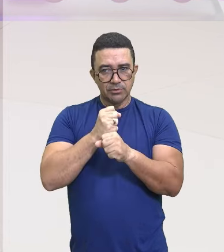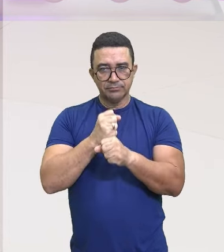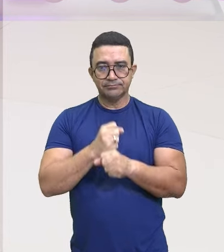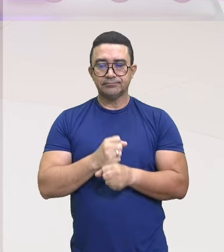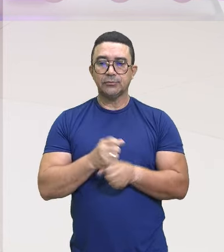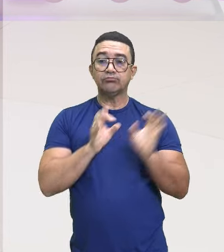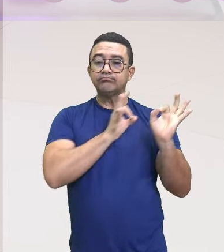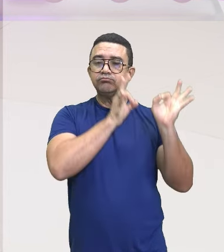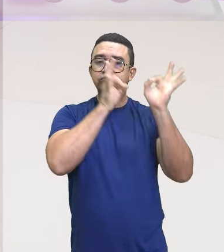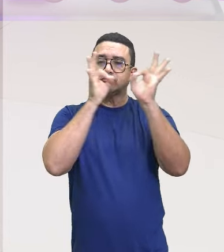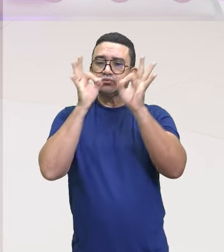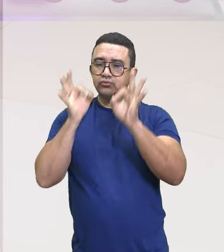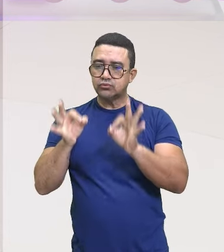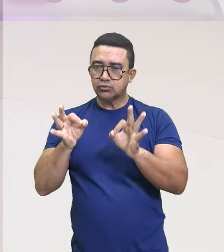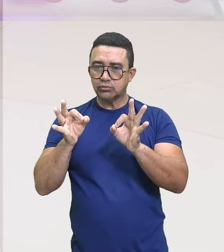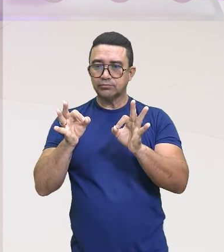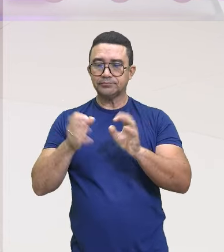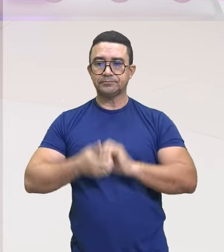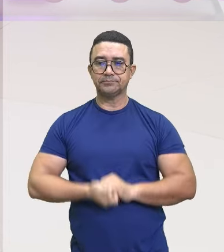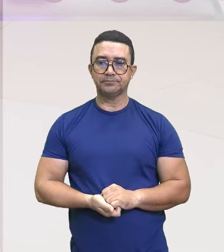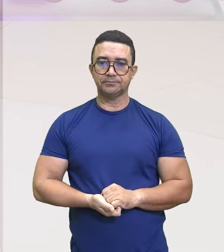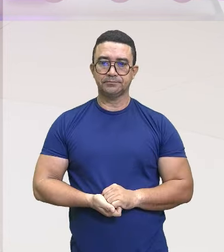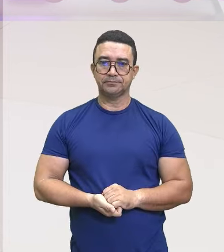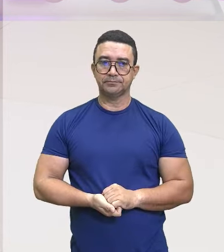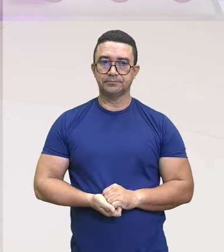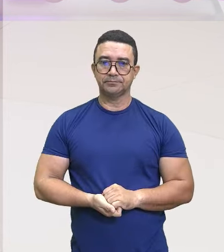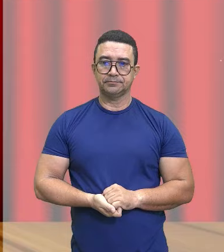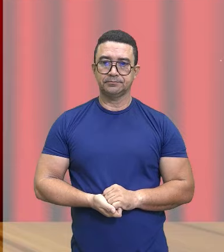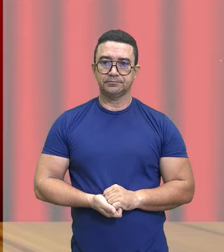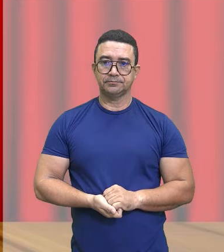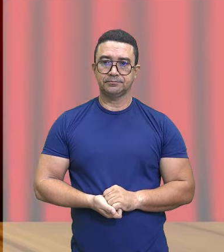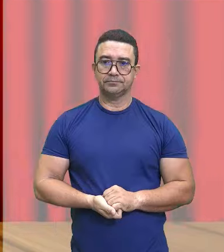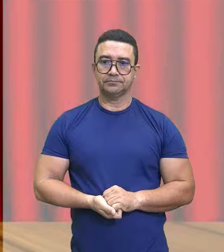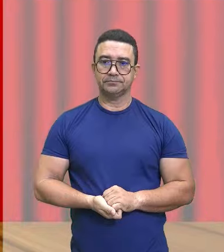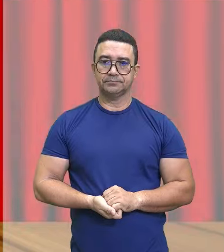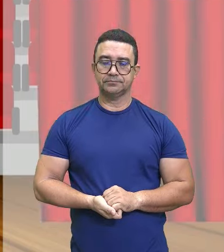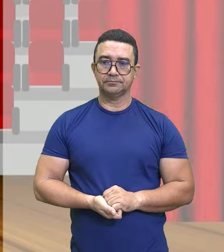VT com uma situação problema para vocês.